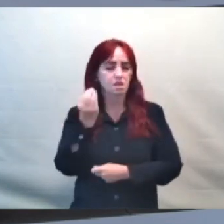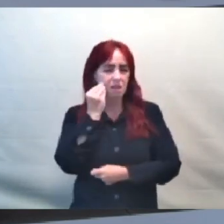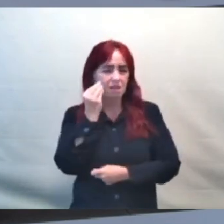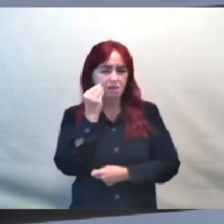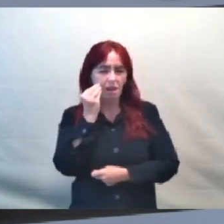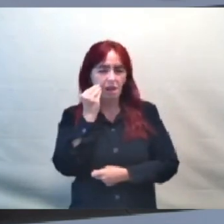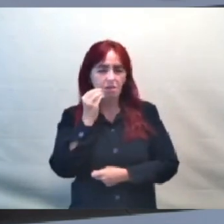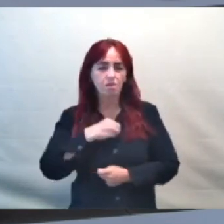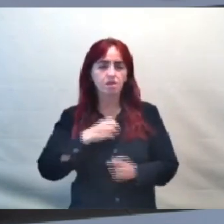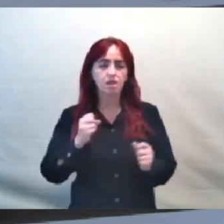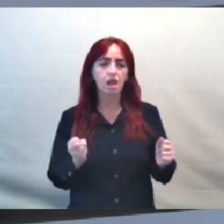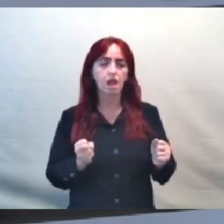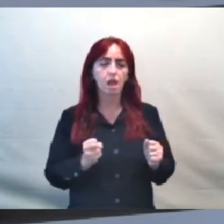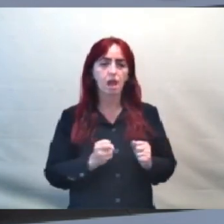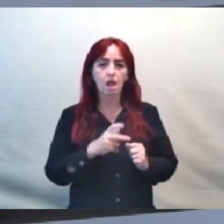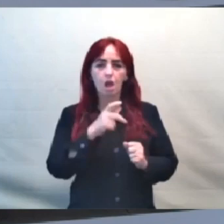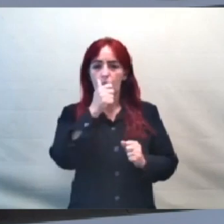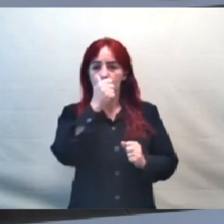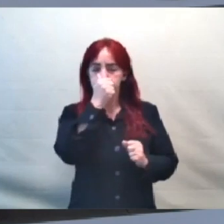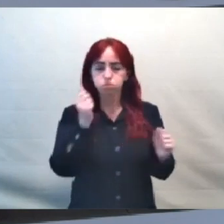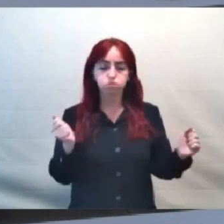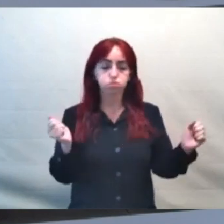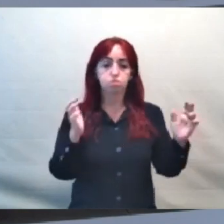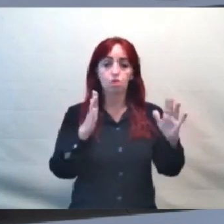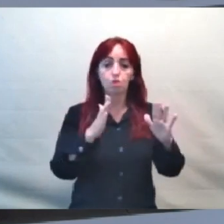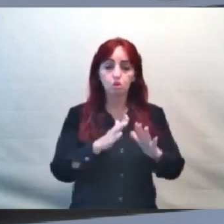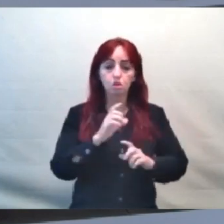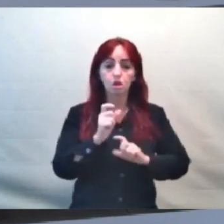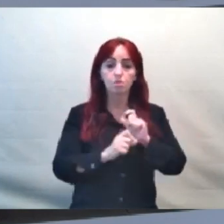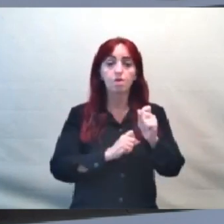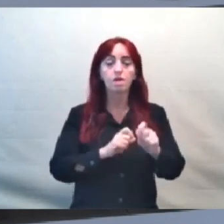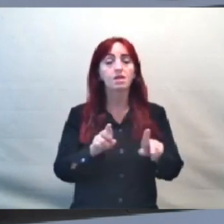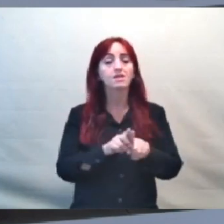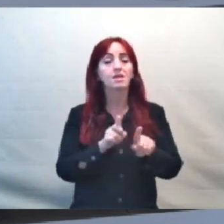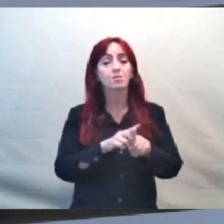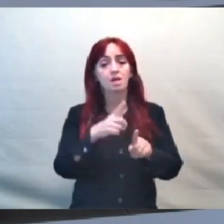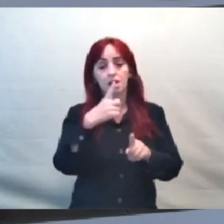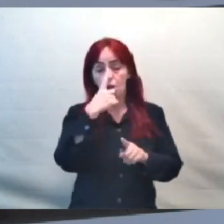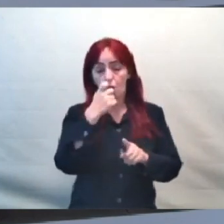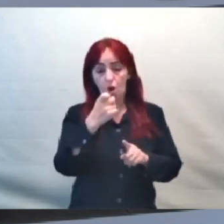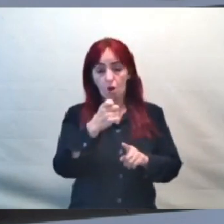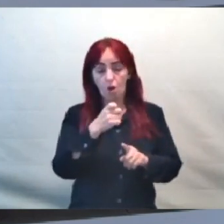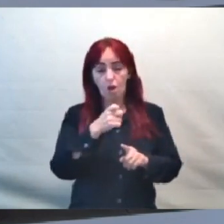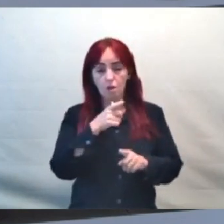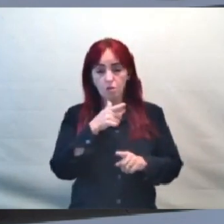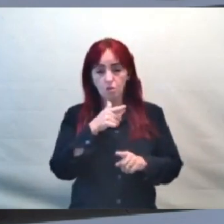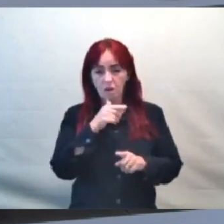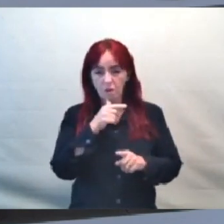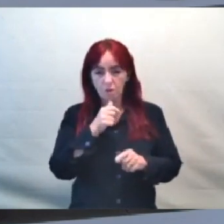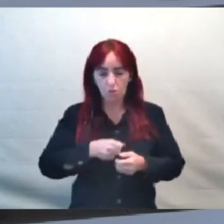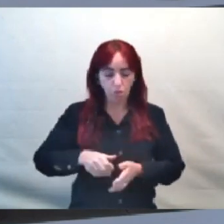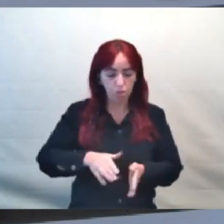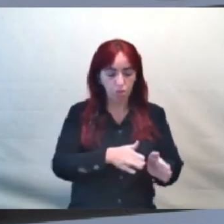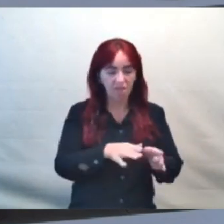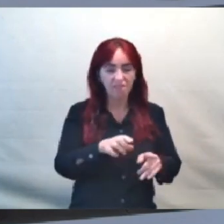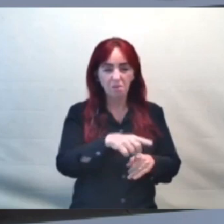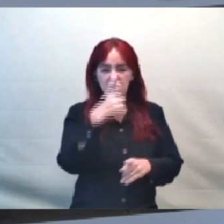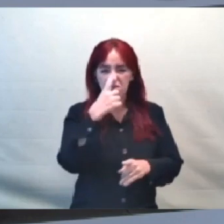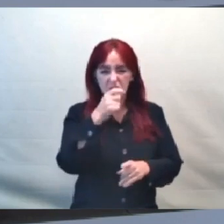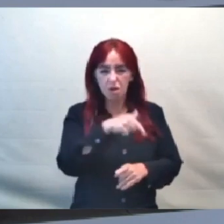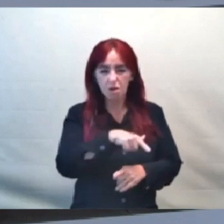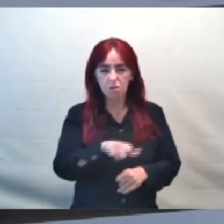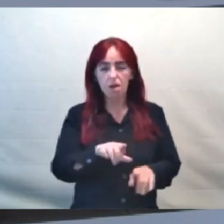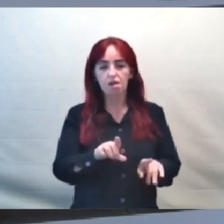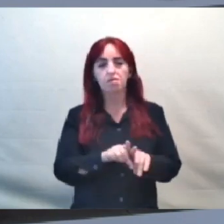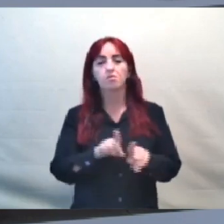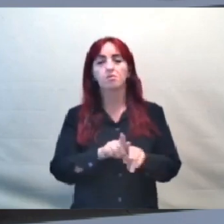questão dos córregos também, da capina dos córregos. A gente teve um problema contratual, que o Pedro já tinha citado, e a